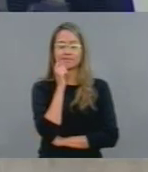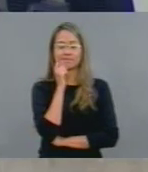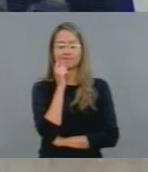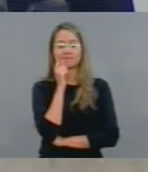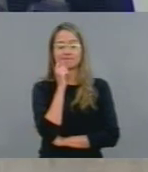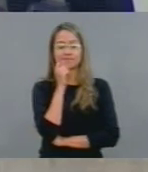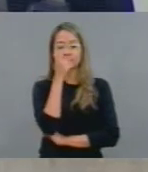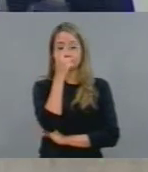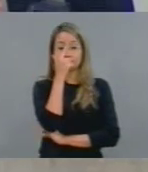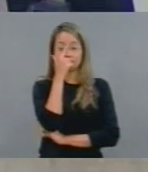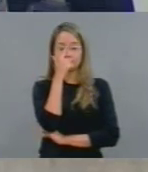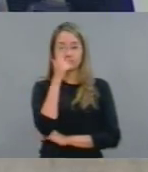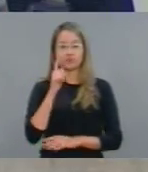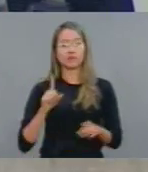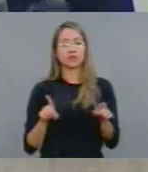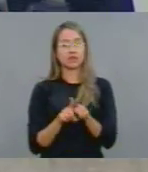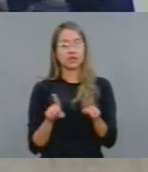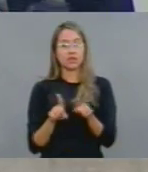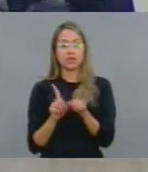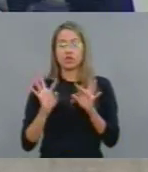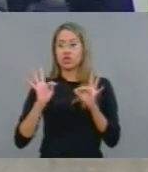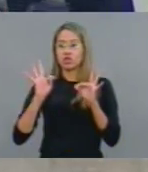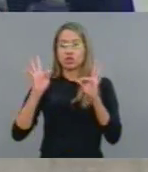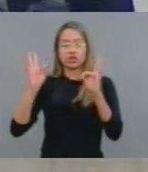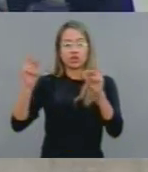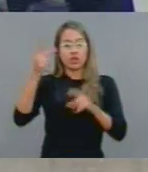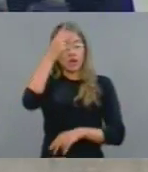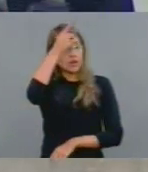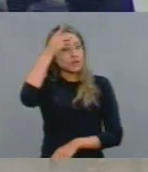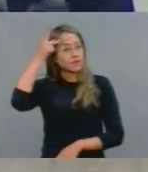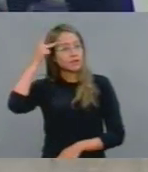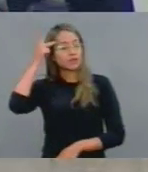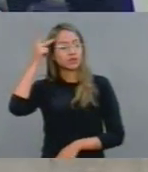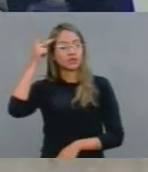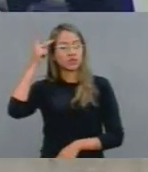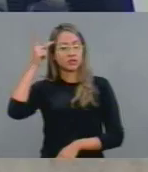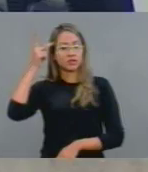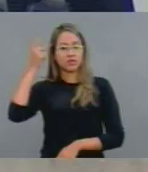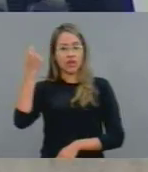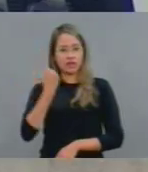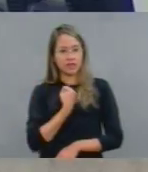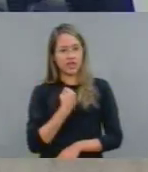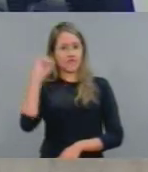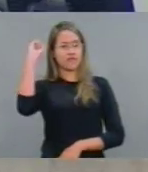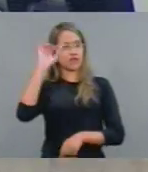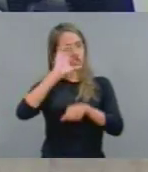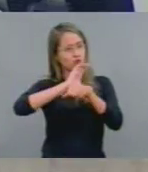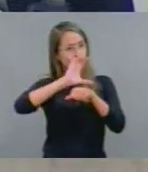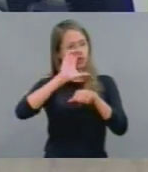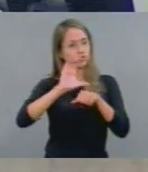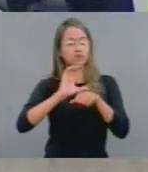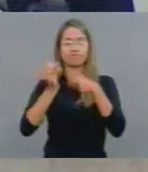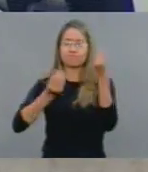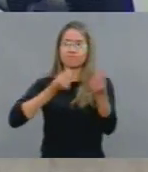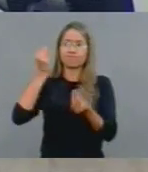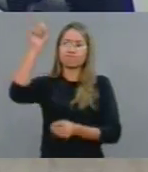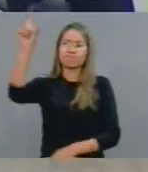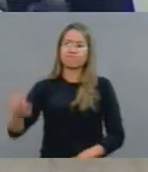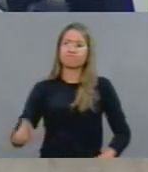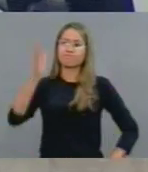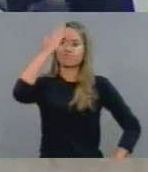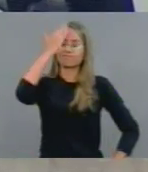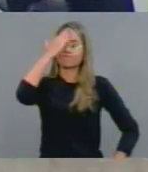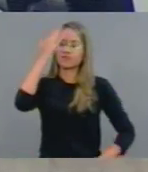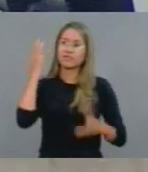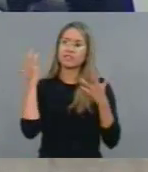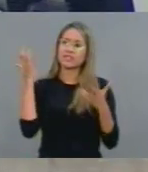afronta... Dalmo de Abreu Dalari, todos os grandes constitucionalistas do Brasil, os caras que entendem a matéria, vendo rasgar